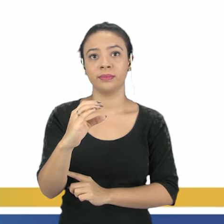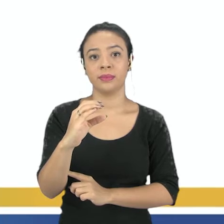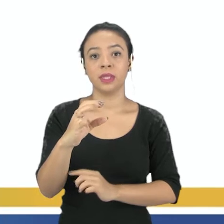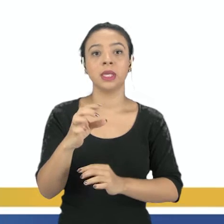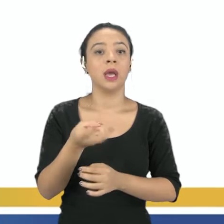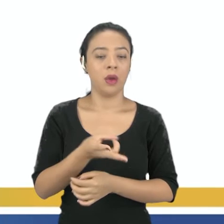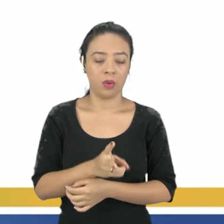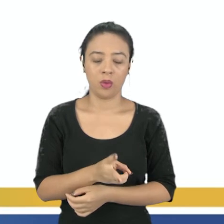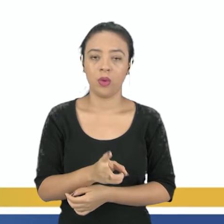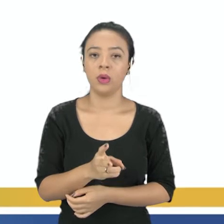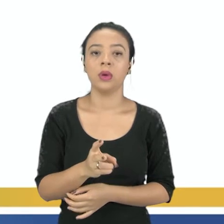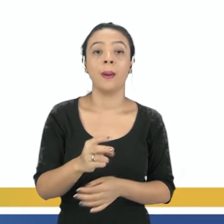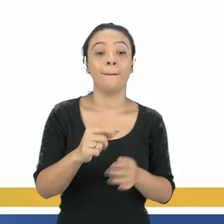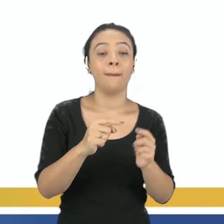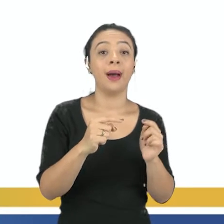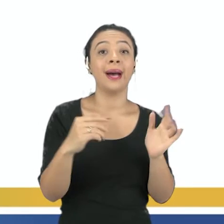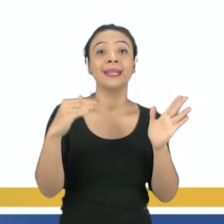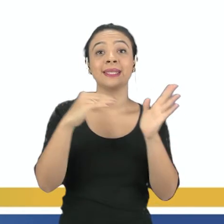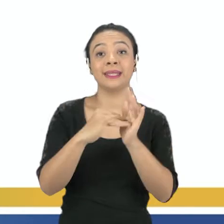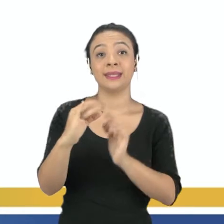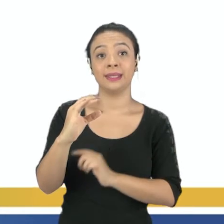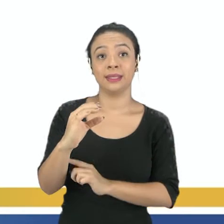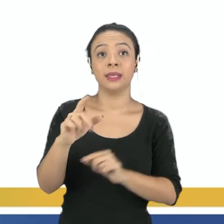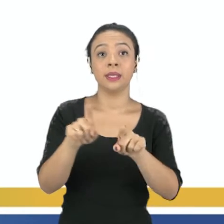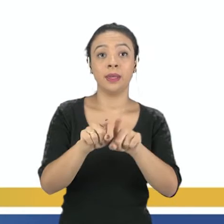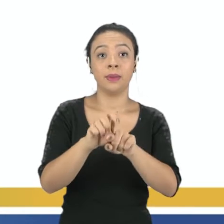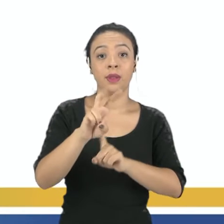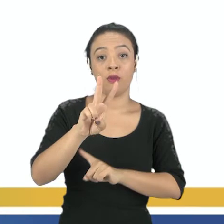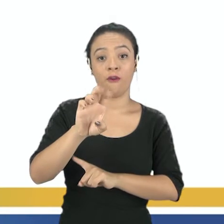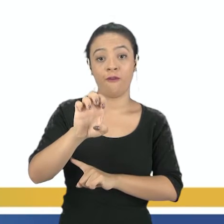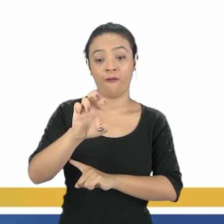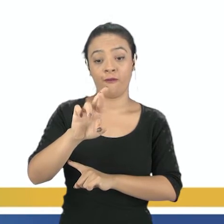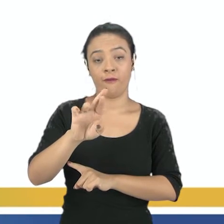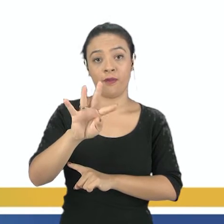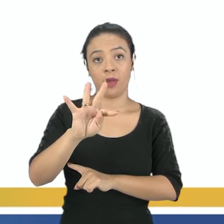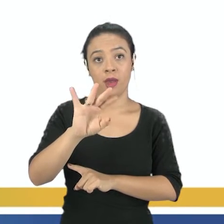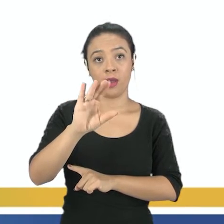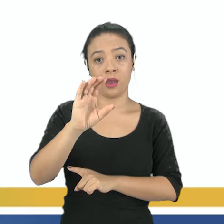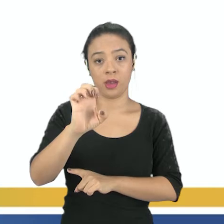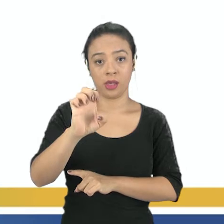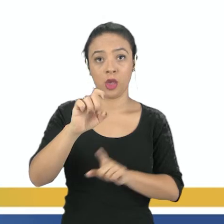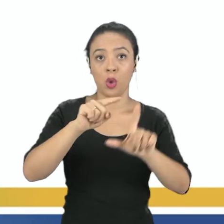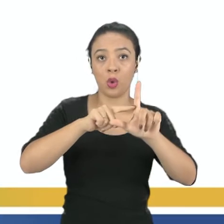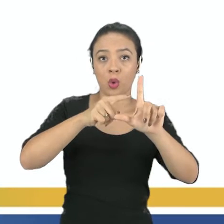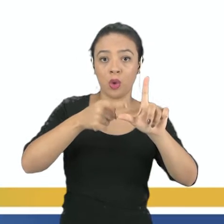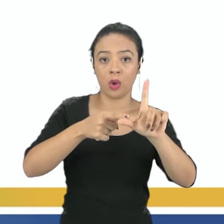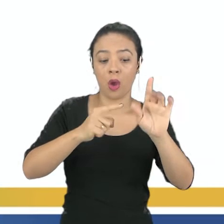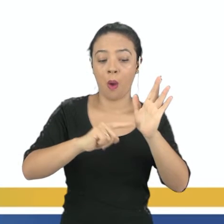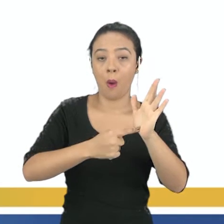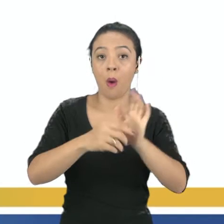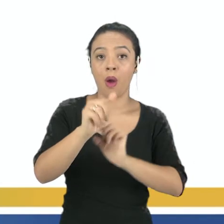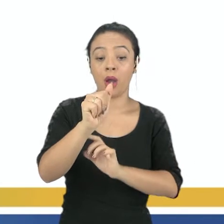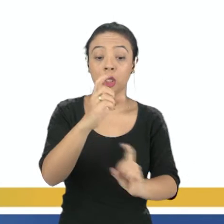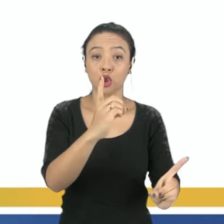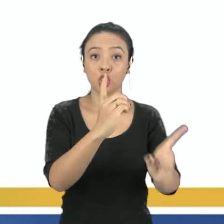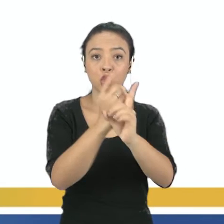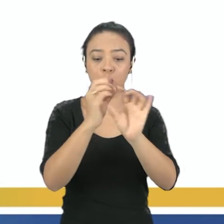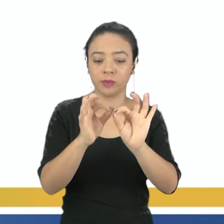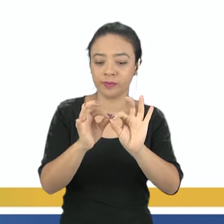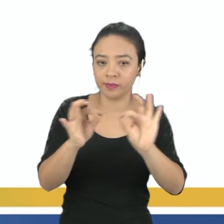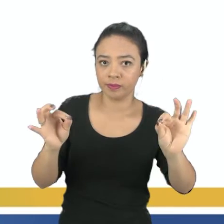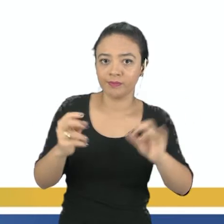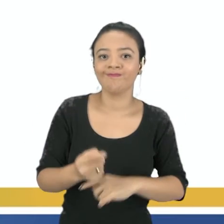crescem infinitamente passando por esses pontos o vértice desse ângulo seria o ponto aí né que seria o encontro das duas